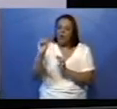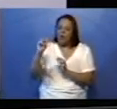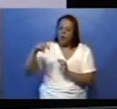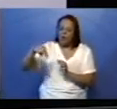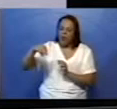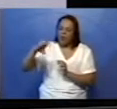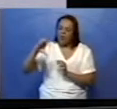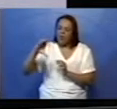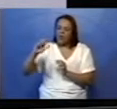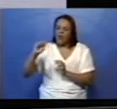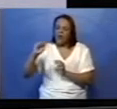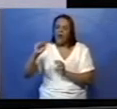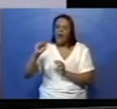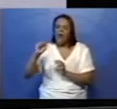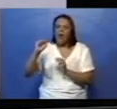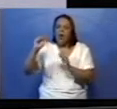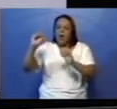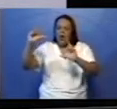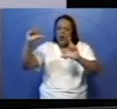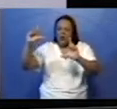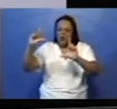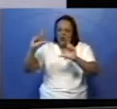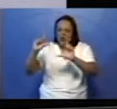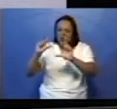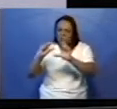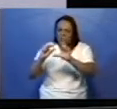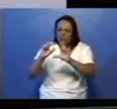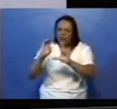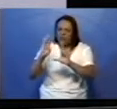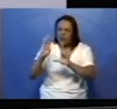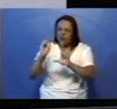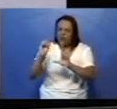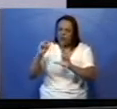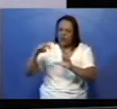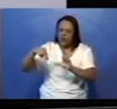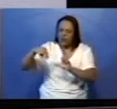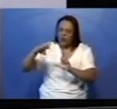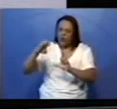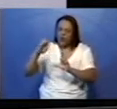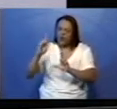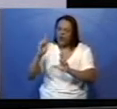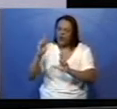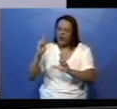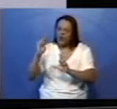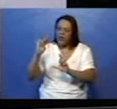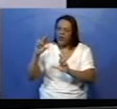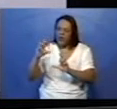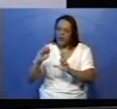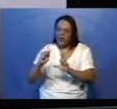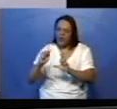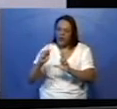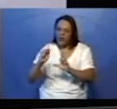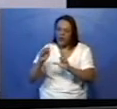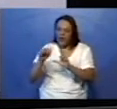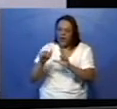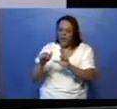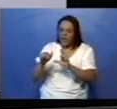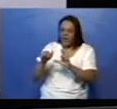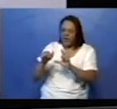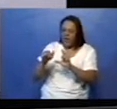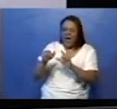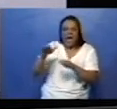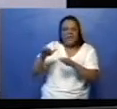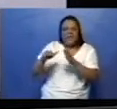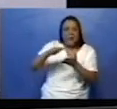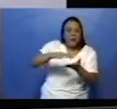quê? Bonequinha. Às vezes aqui, a boneca nem precisaria ser pequena. Poderia ser uma boneca maior, mas ela gostou tanto